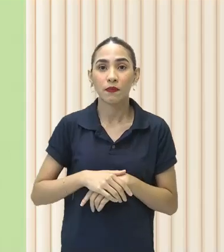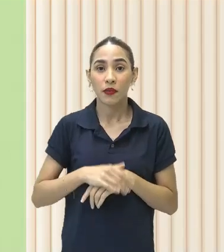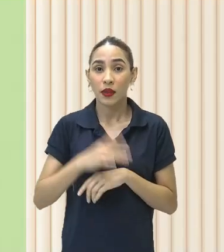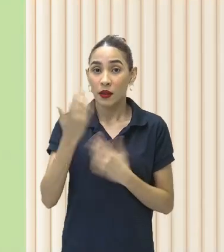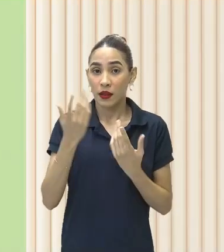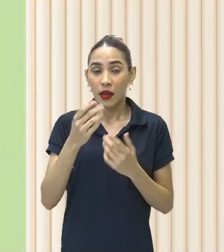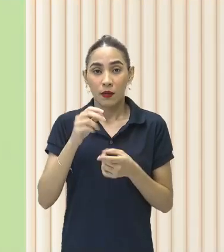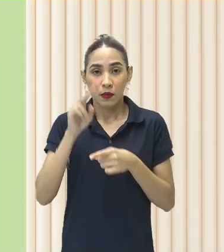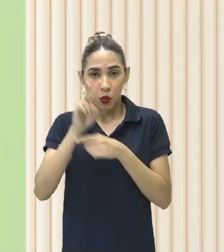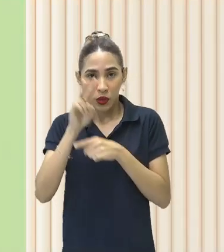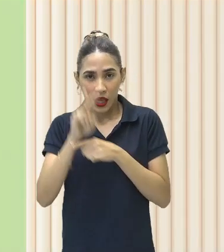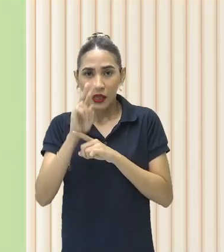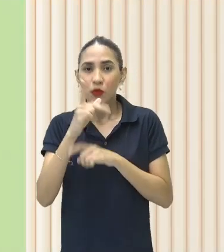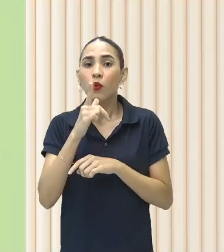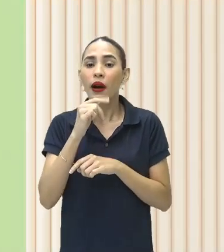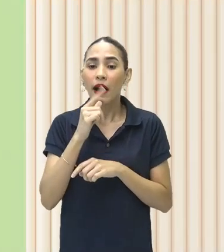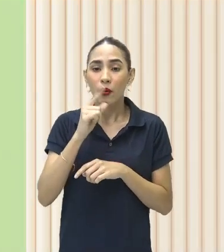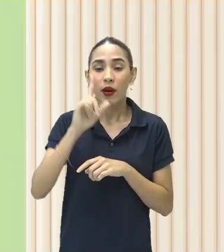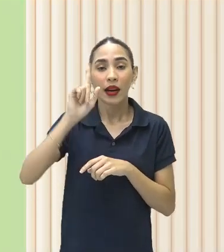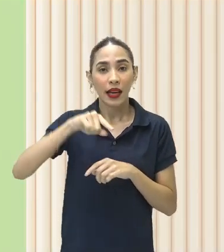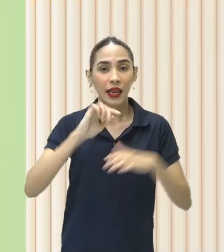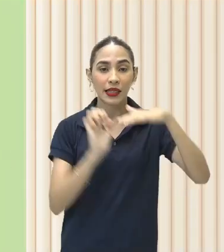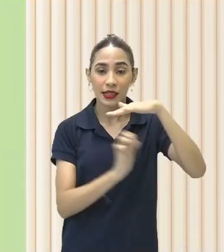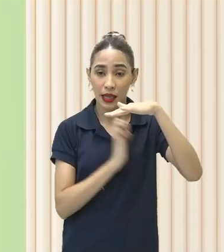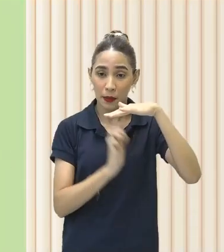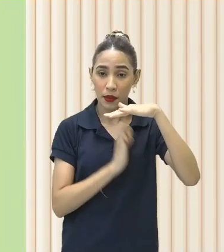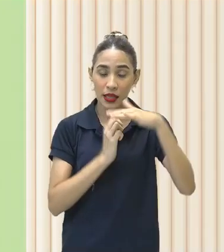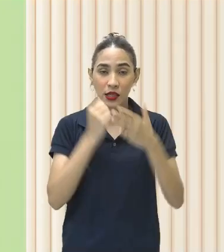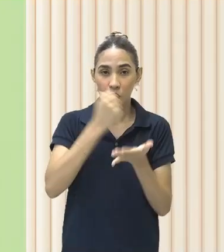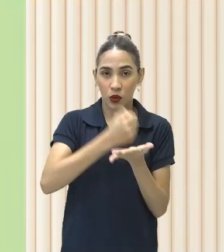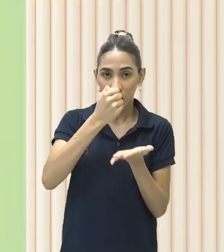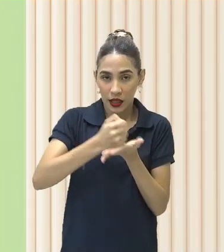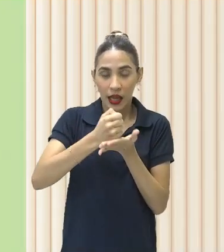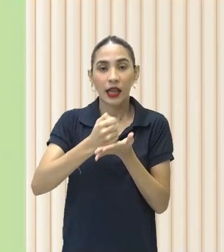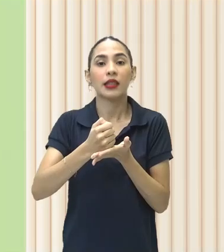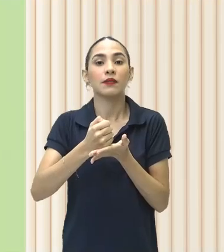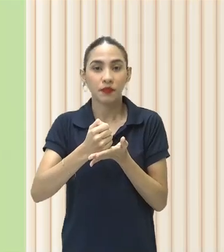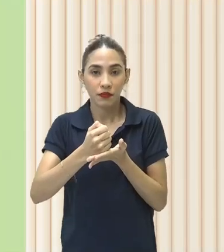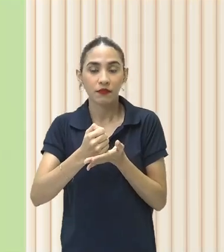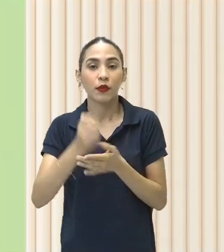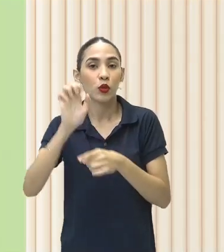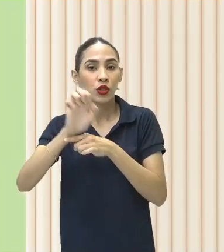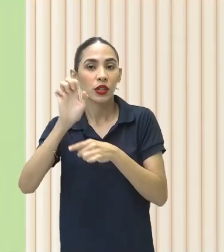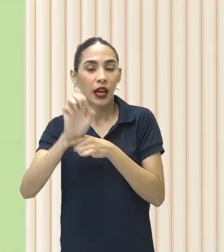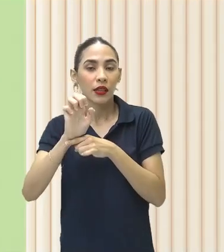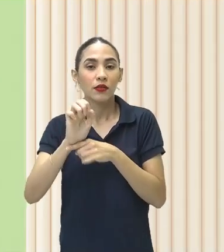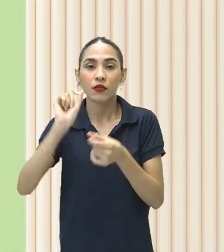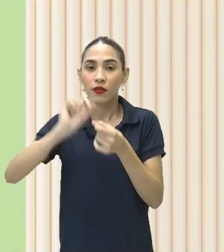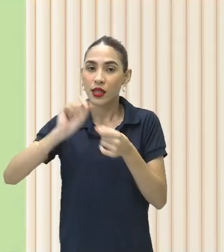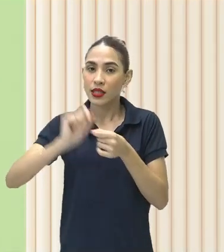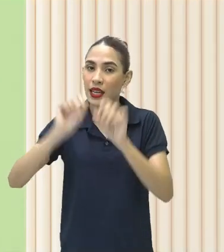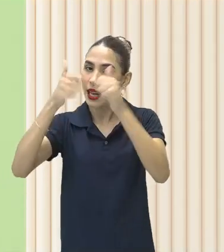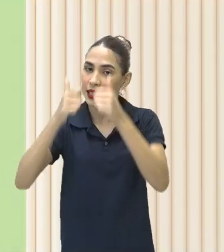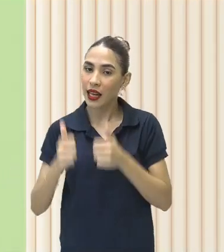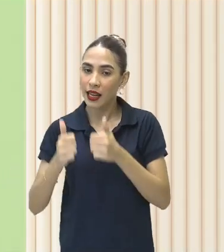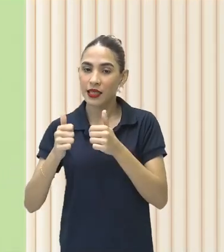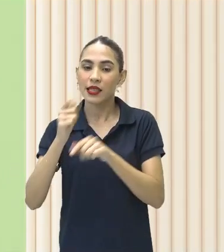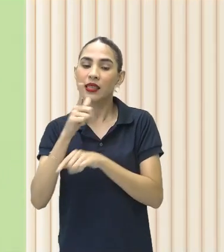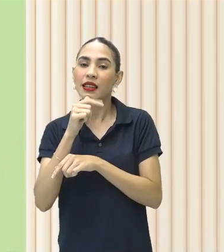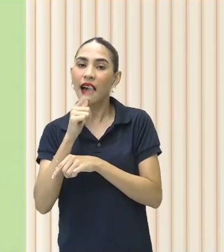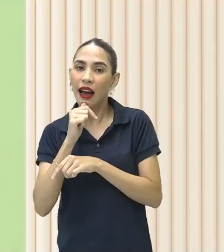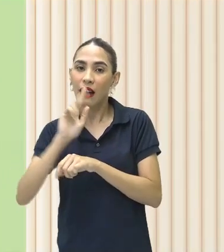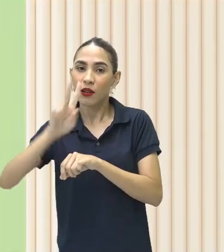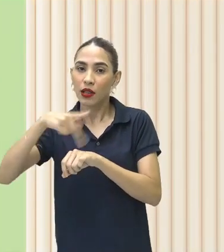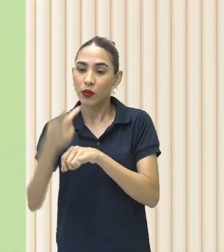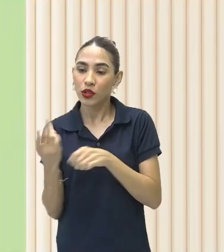esse tratamento da água são as empresas contratadas pelo Estado para poder fazer o tratamento da água para chegar até